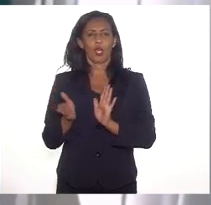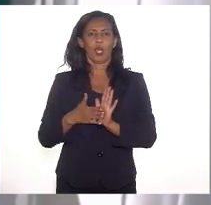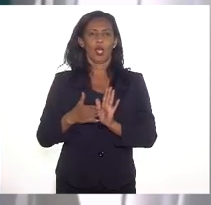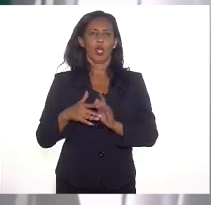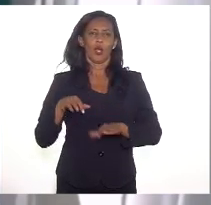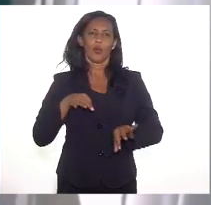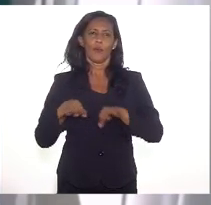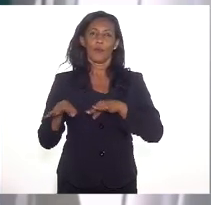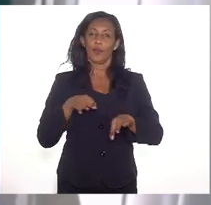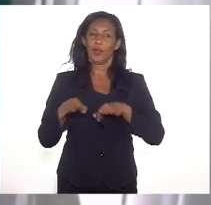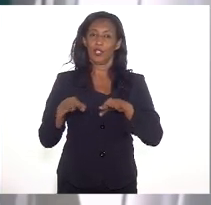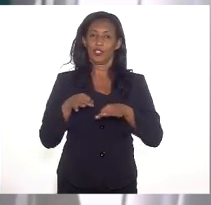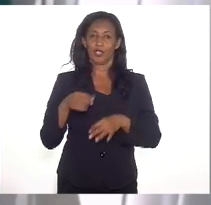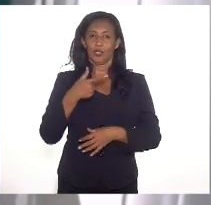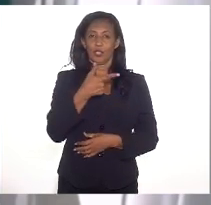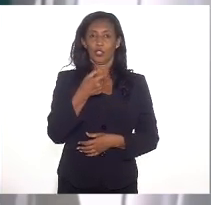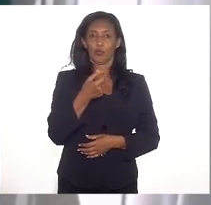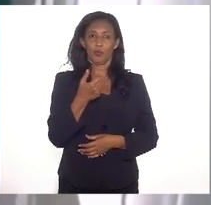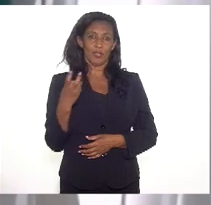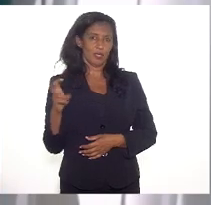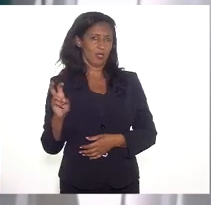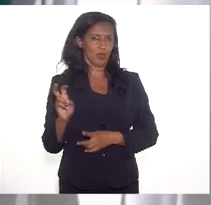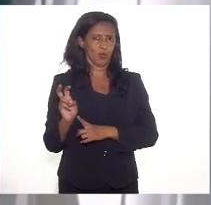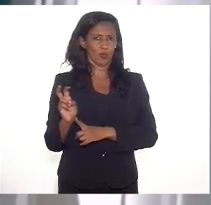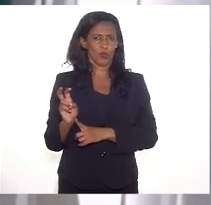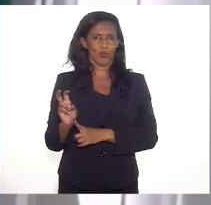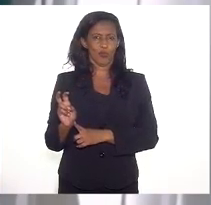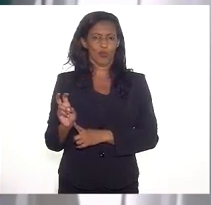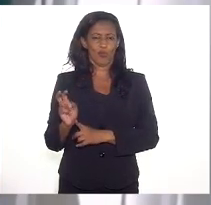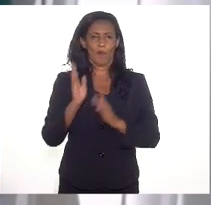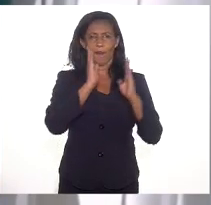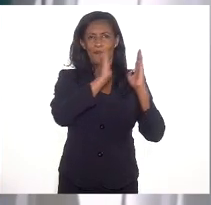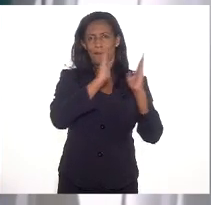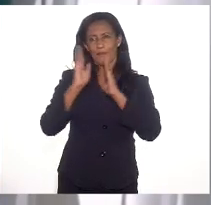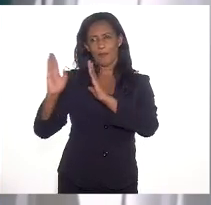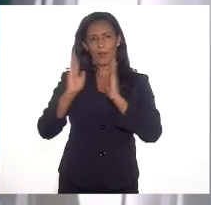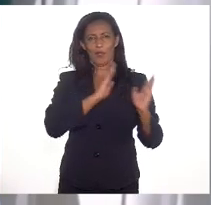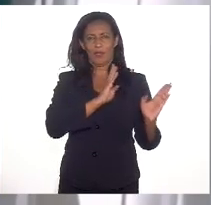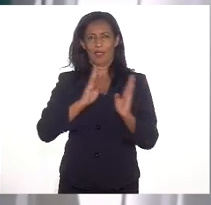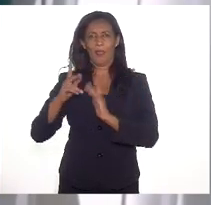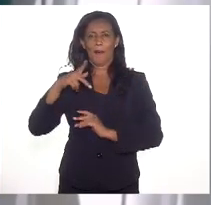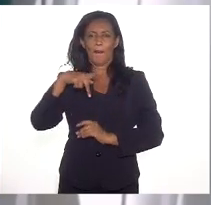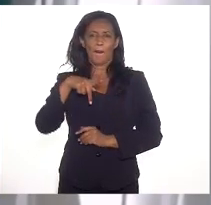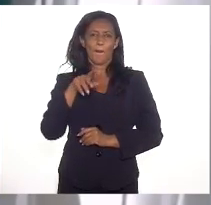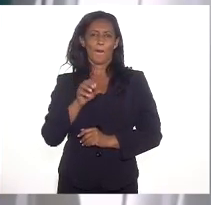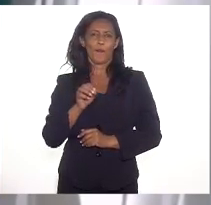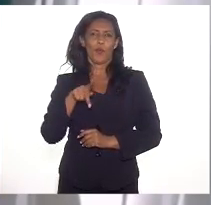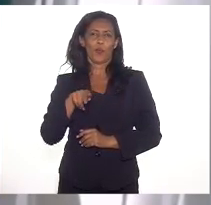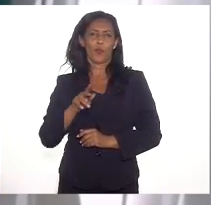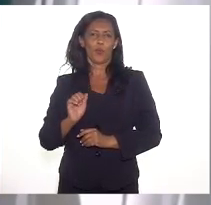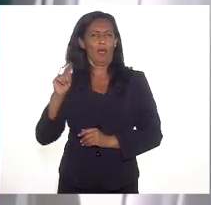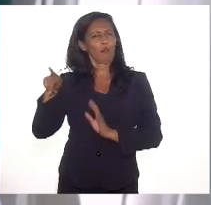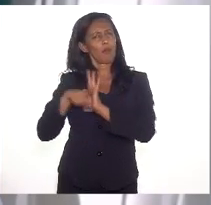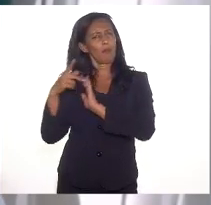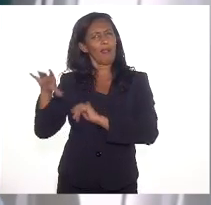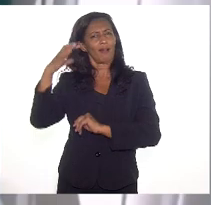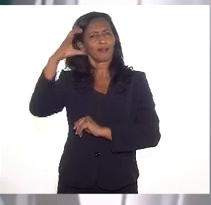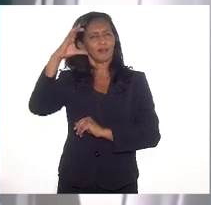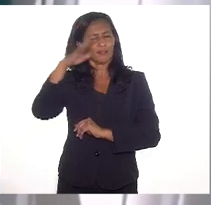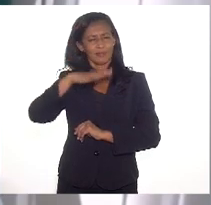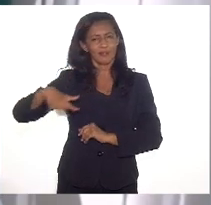que criamos em 2005 da rede de bibliotecas populares municipais da cidade de Niterói,